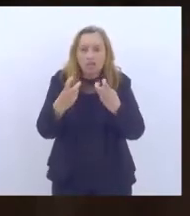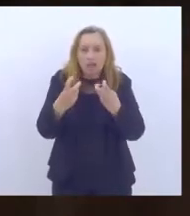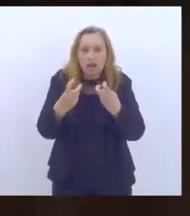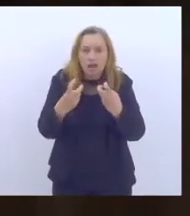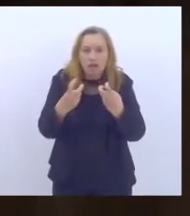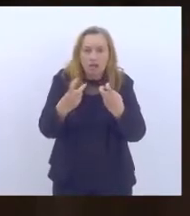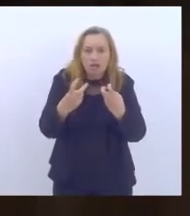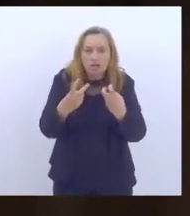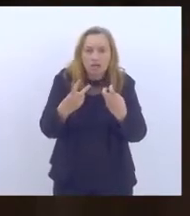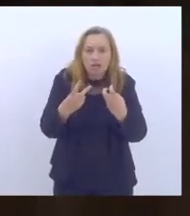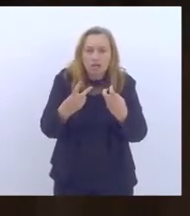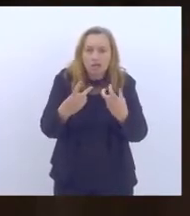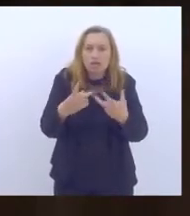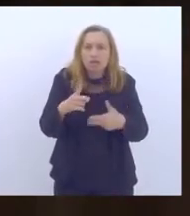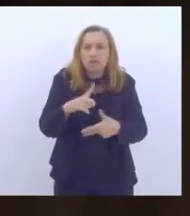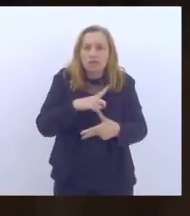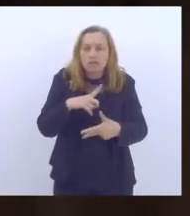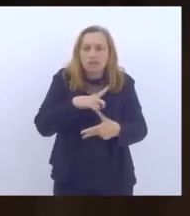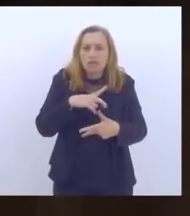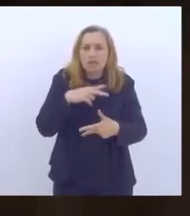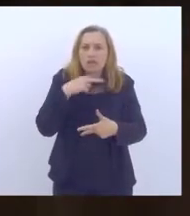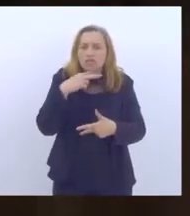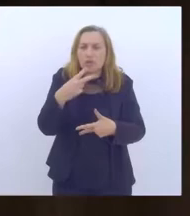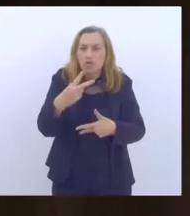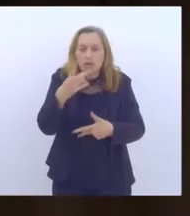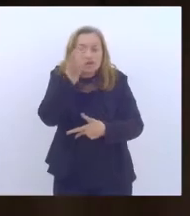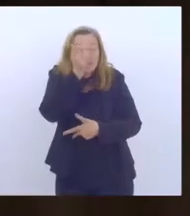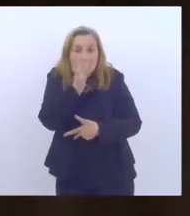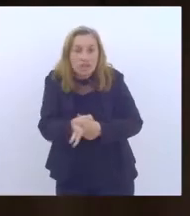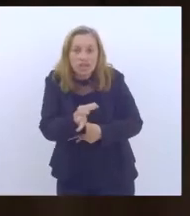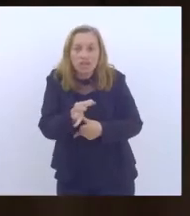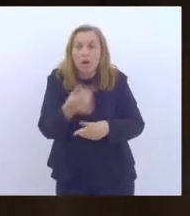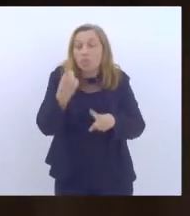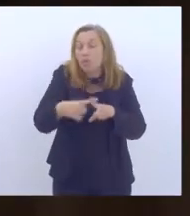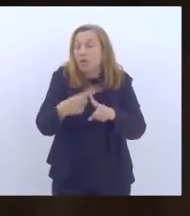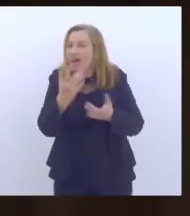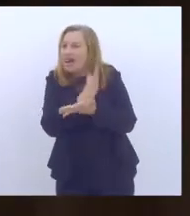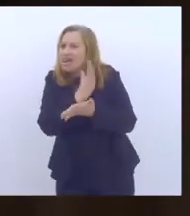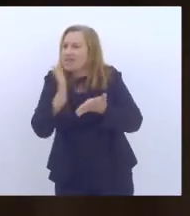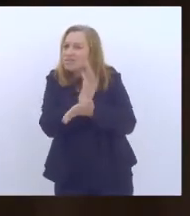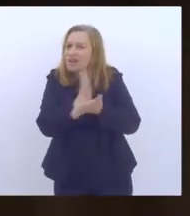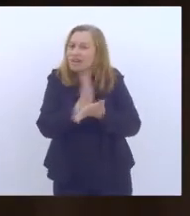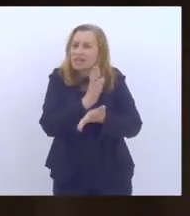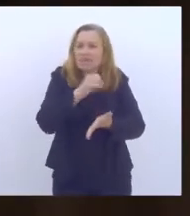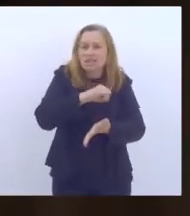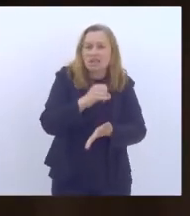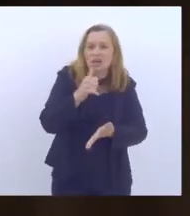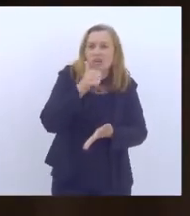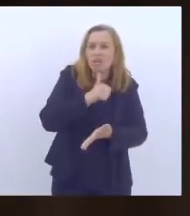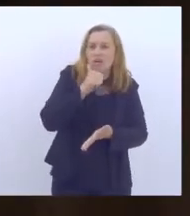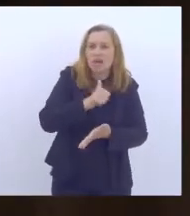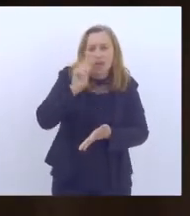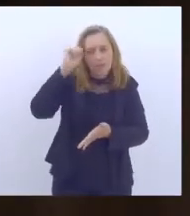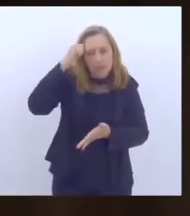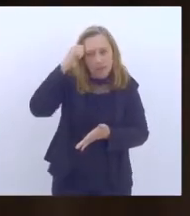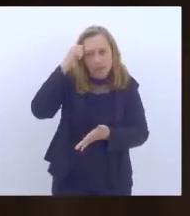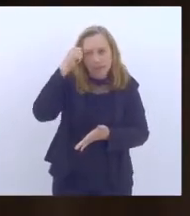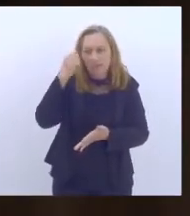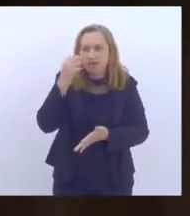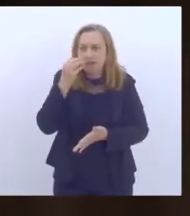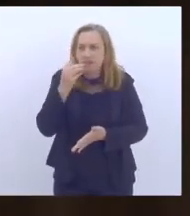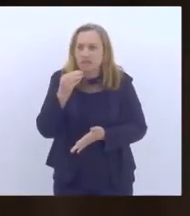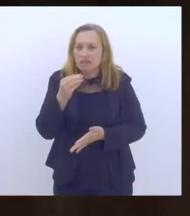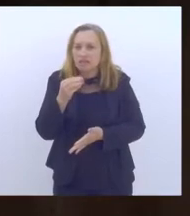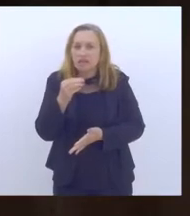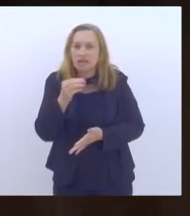você quer vai ter o seu grito legitimado Por que muitas vezes se é com uma mulher preta ela vai ser